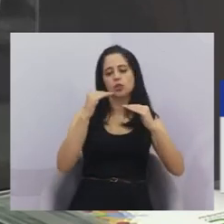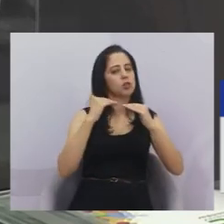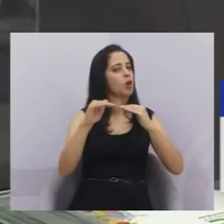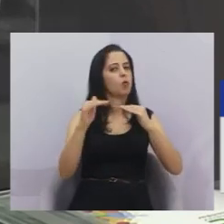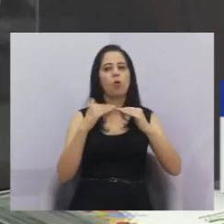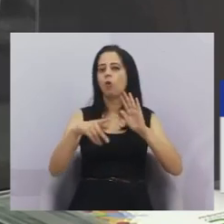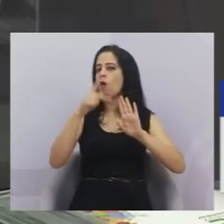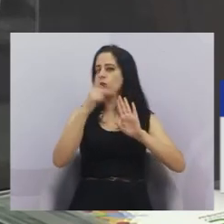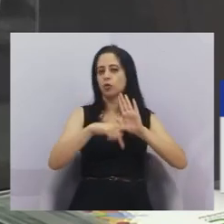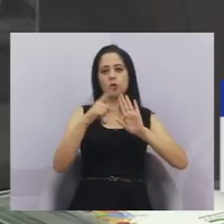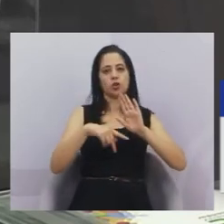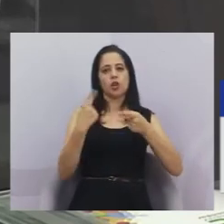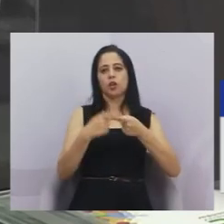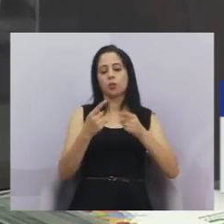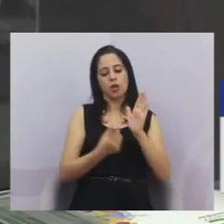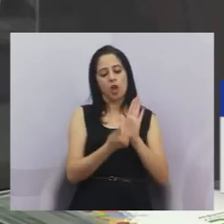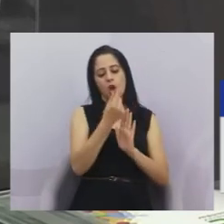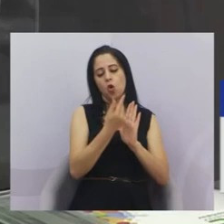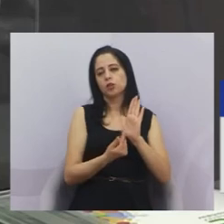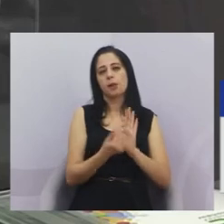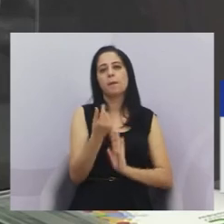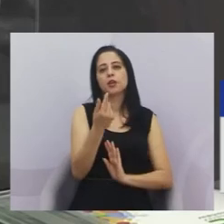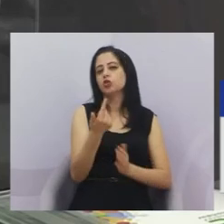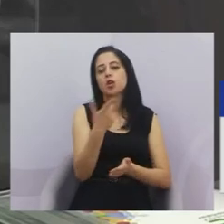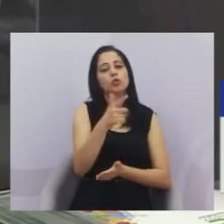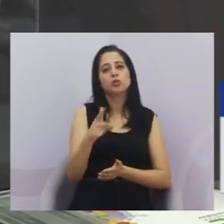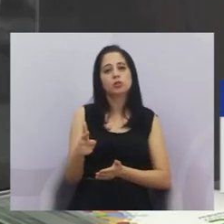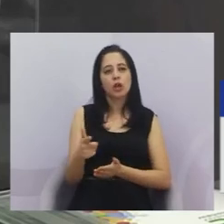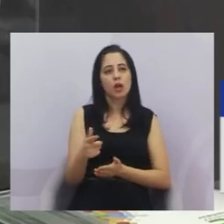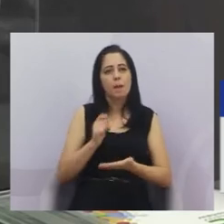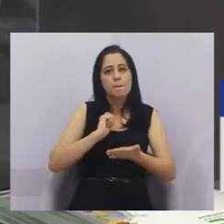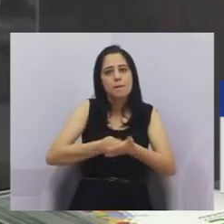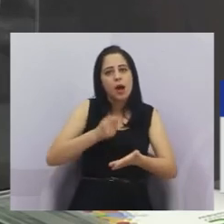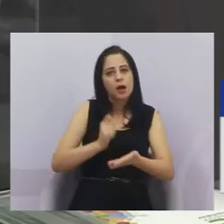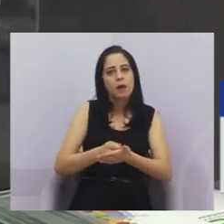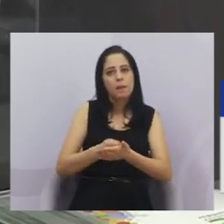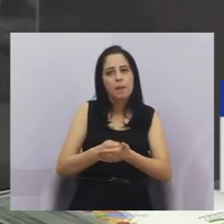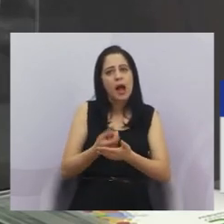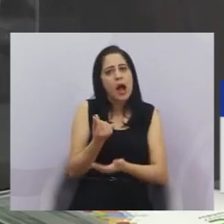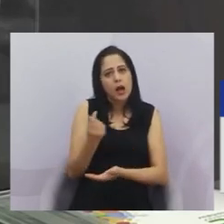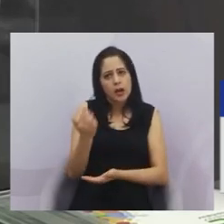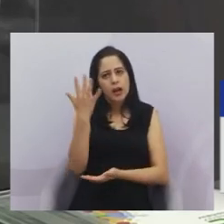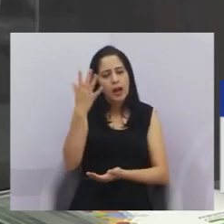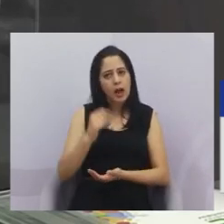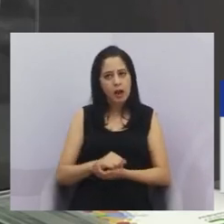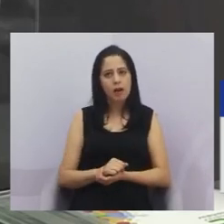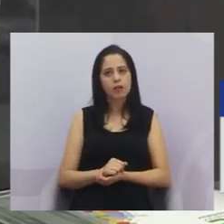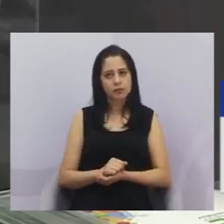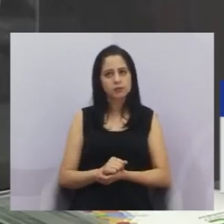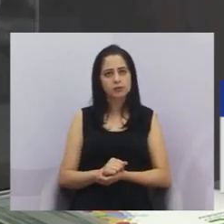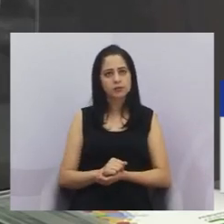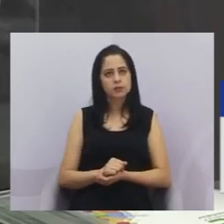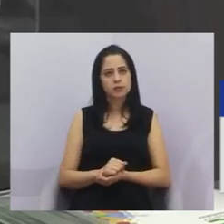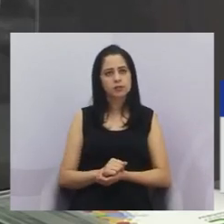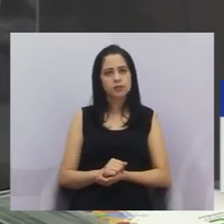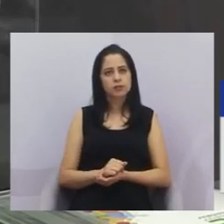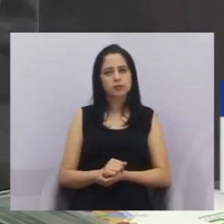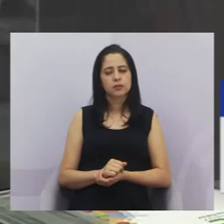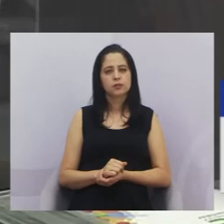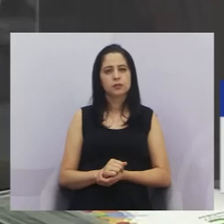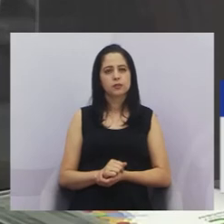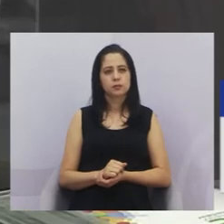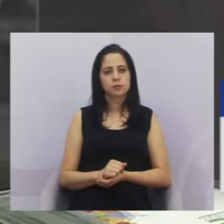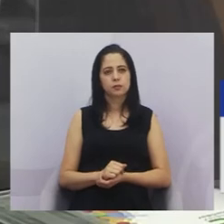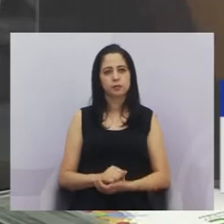não será eficaz, é um gasto muito alto que não será eficaz para combater de fato o que deve ser enfrentado, que é a desigualdade na